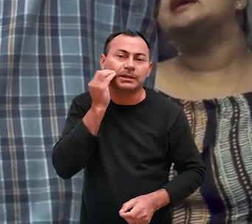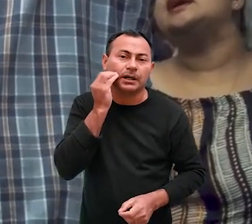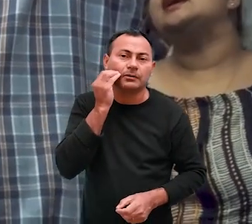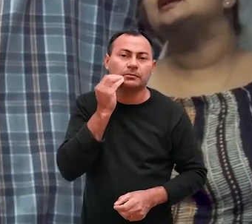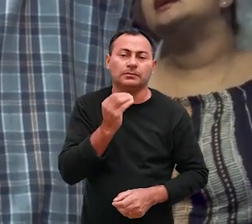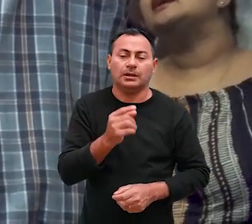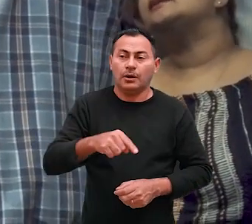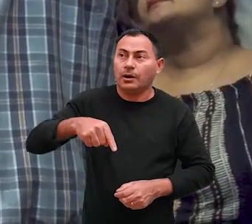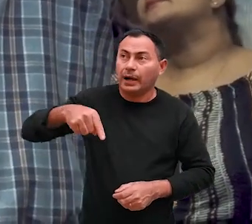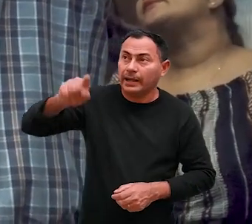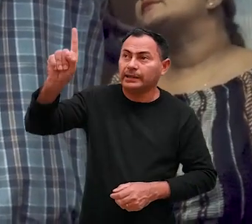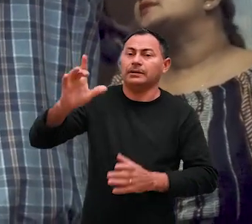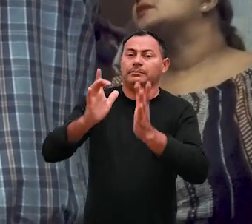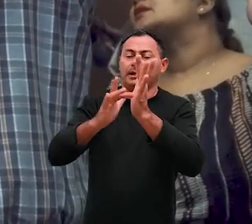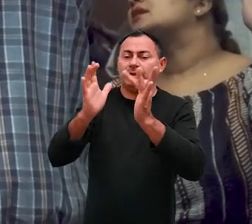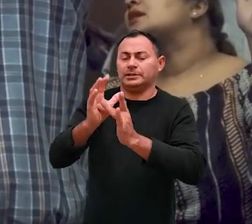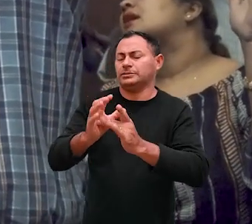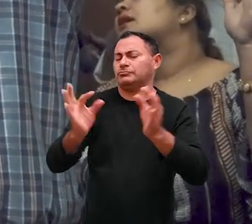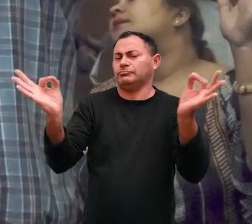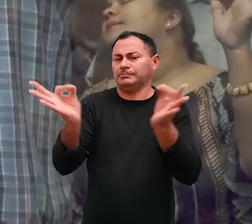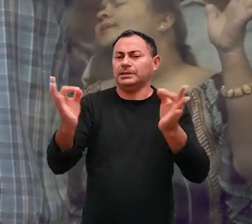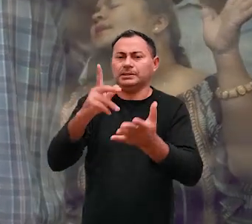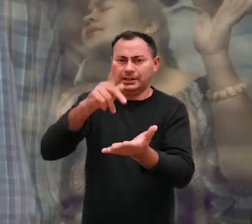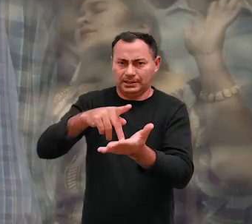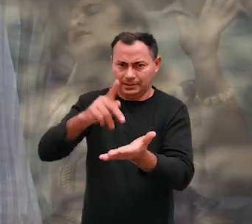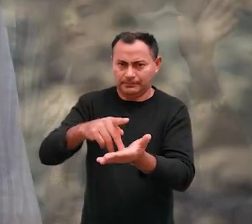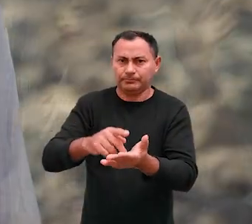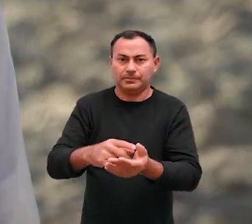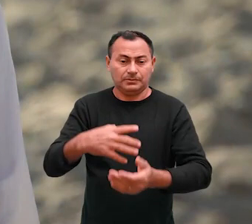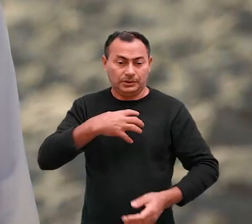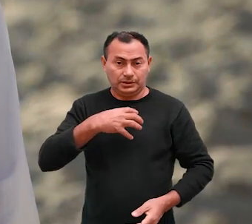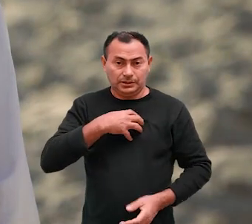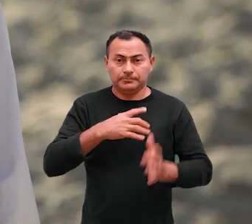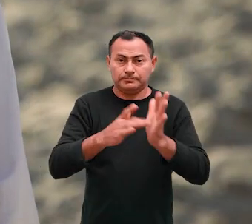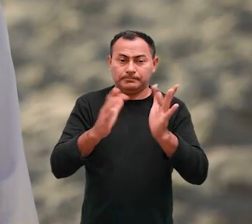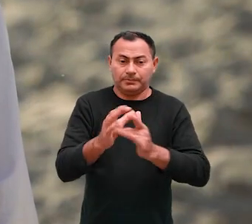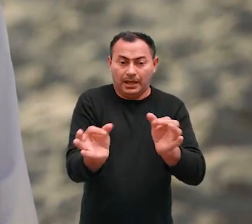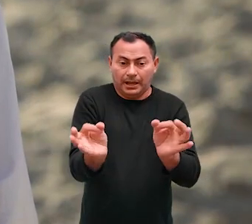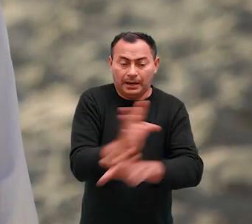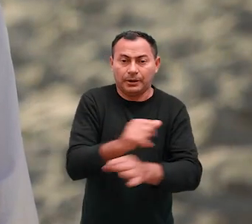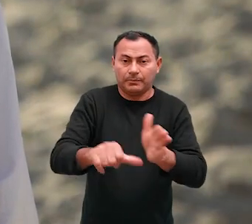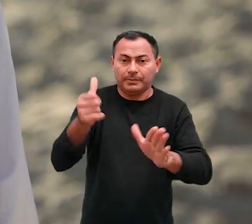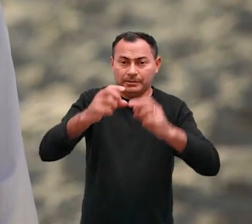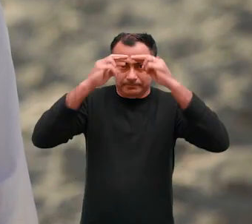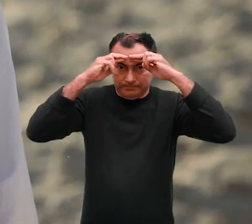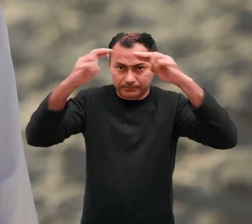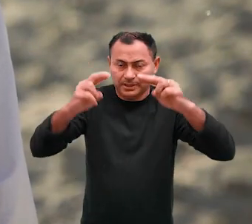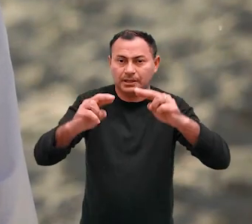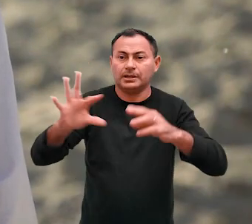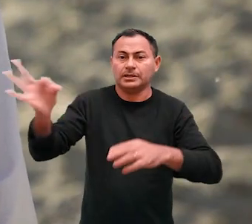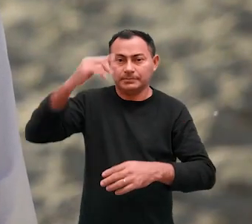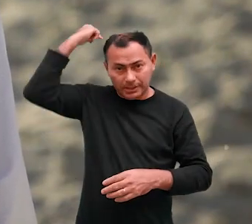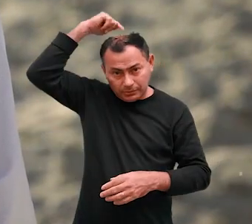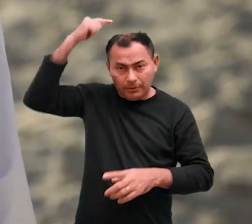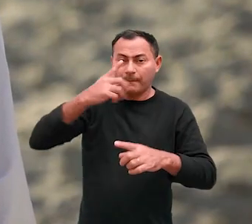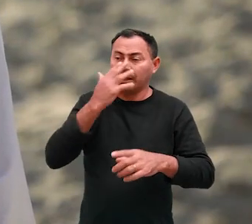experimentar uma ida para Cristo, frutífera e sincera. E pela maneira como Jesus encerra o primeiro retiro espiritual, parece que